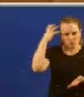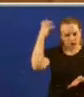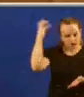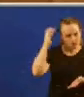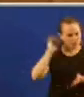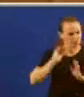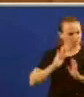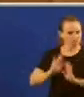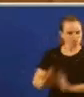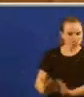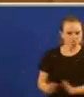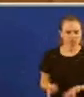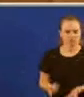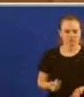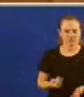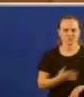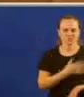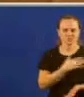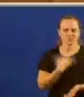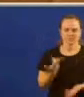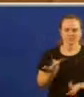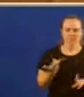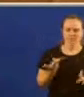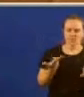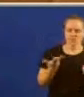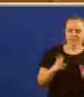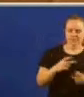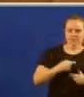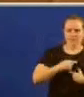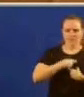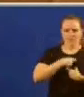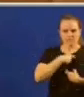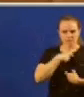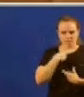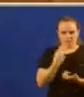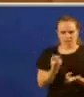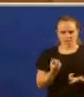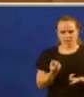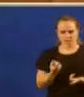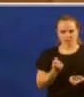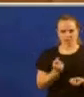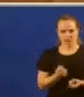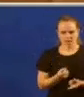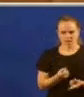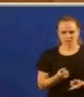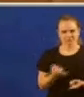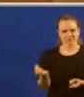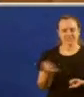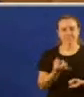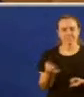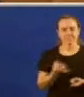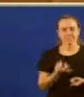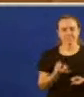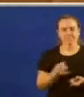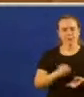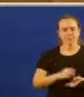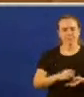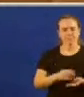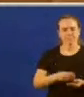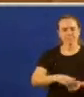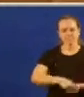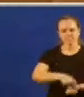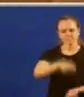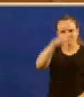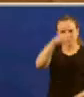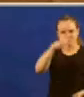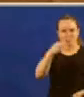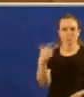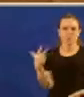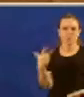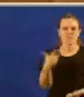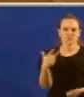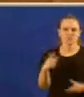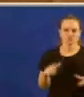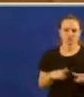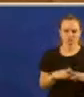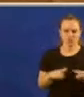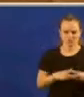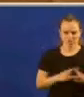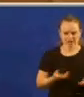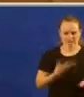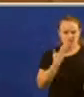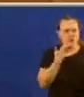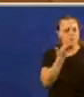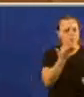blinde dereitos e liberdades cívicas a través dunha carta de dereitos sociais. Unha proposta aberta